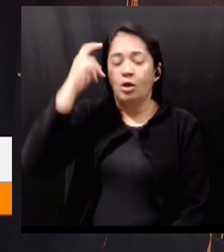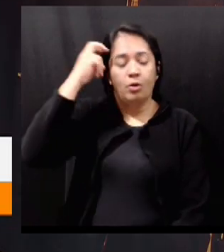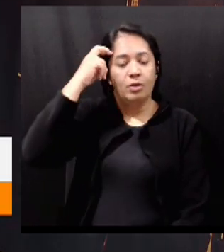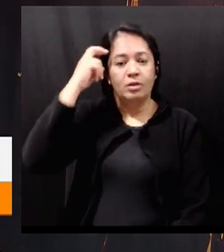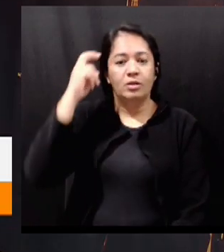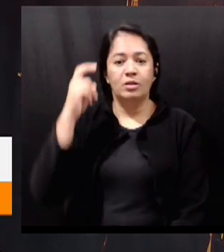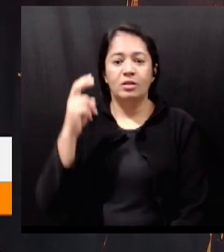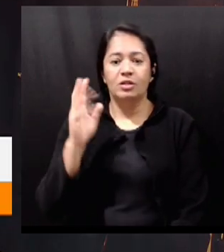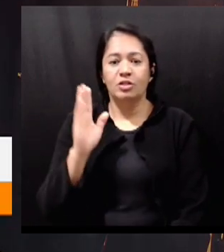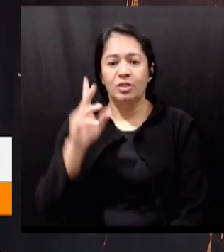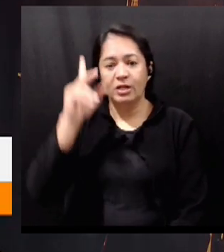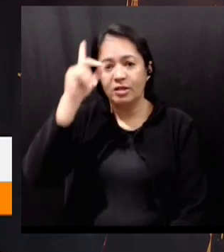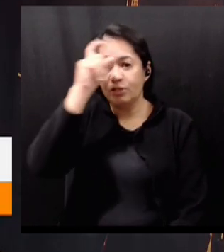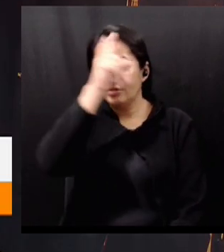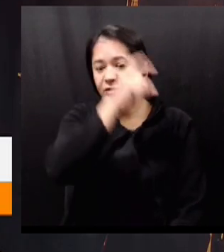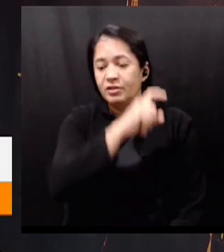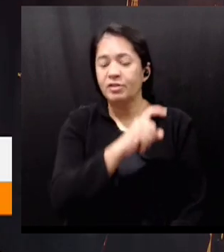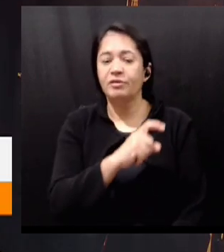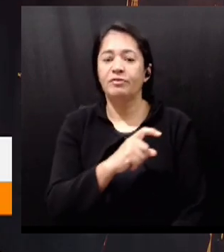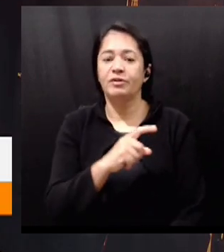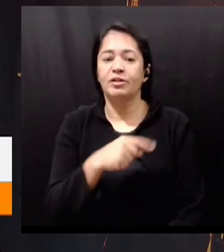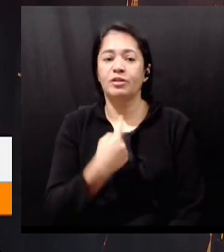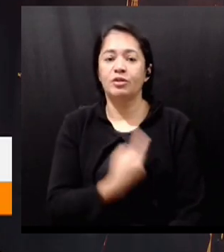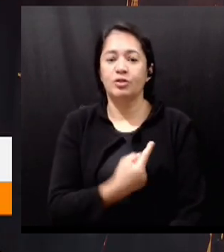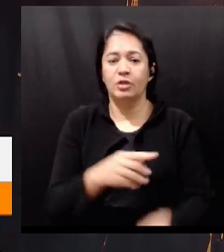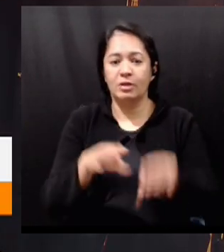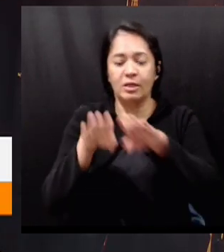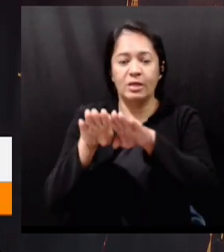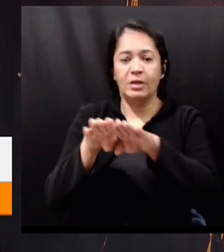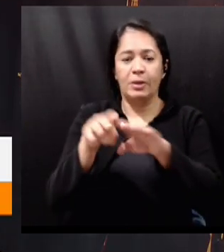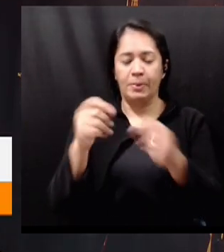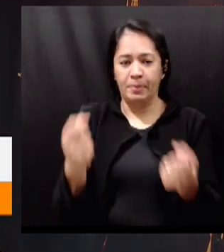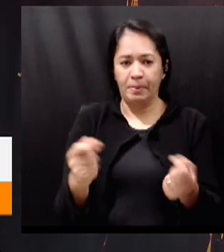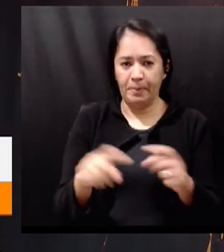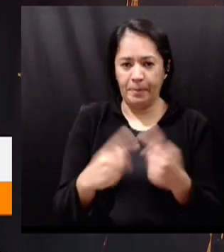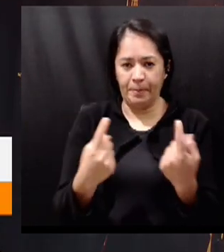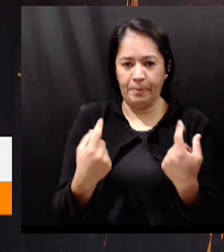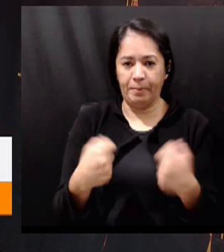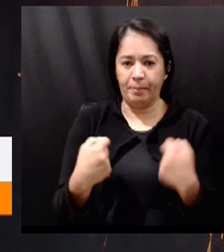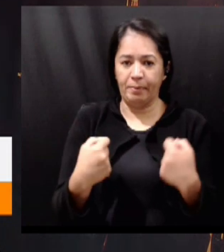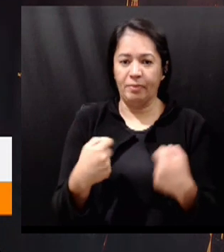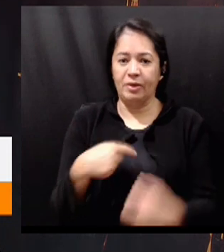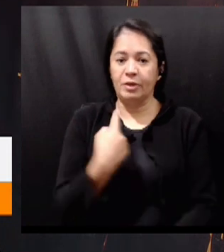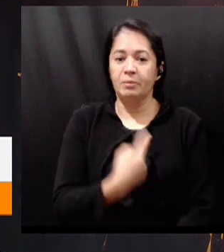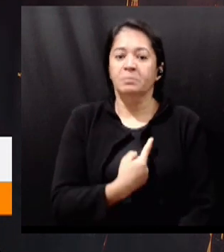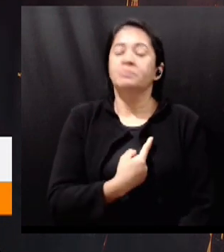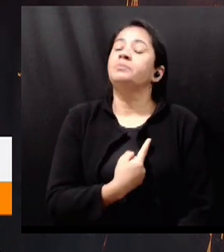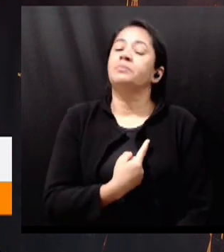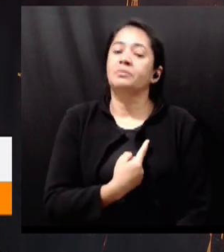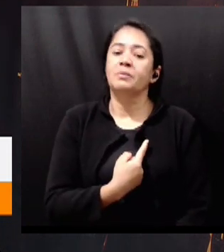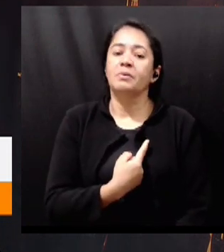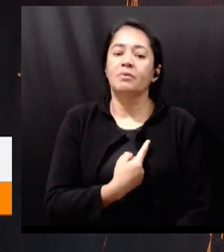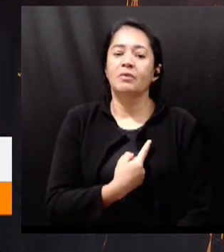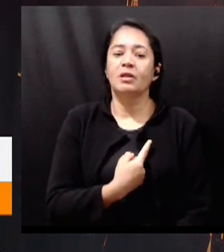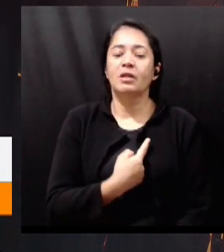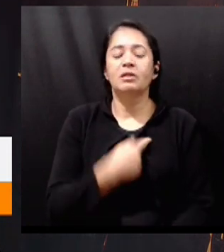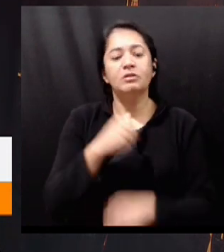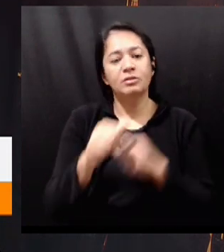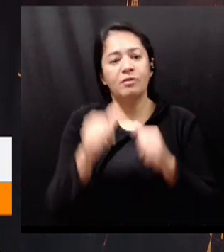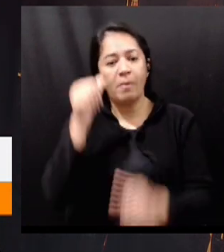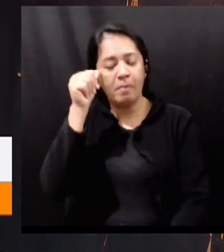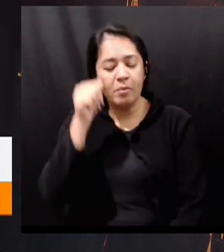difícil a gente quebrar esse padrão, mas é necessário que a gente se torne mulheres